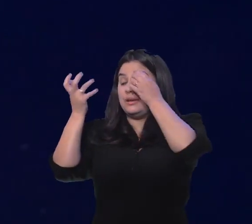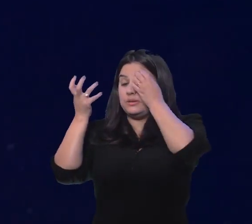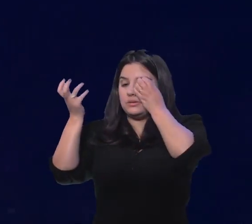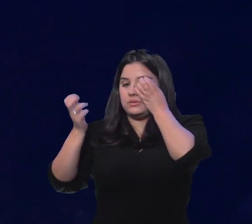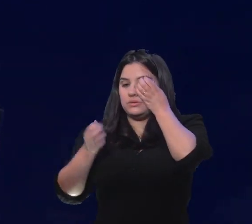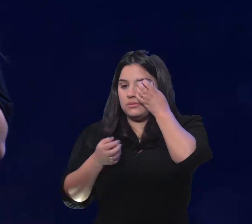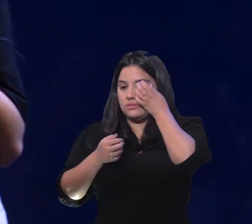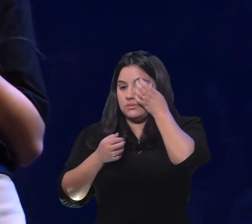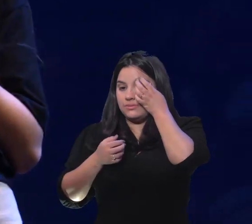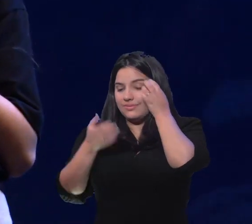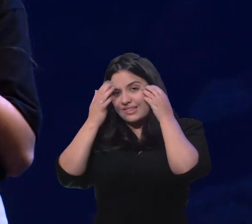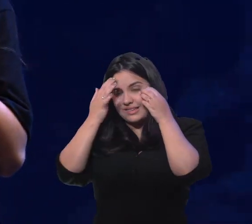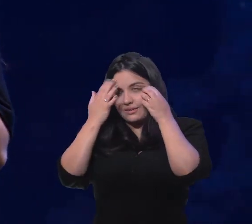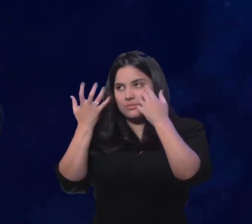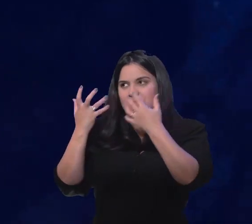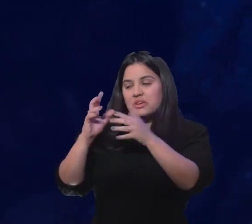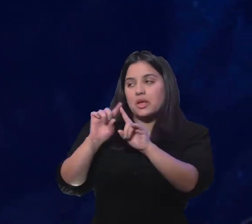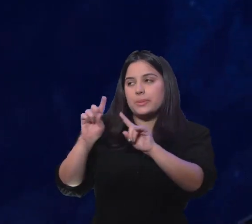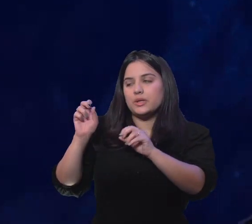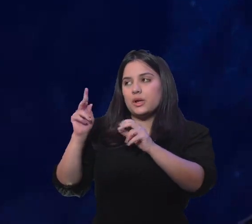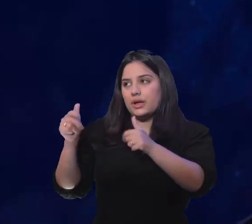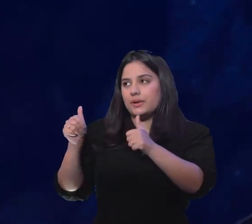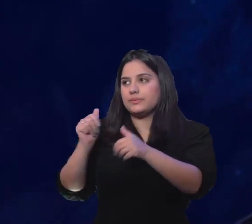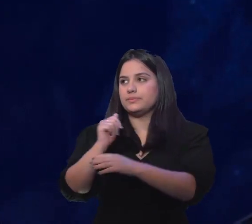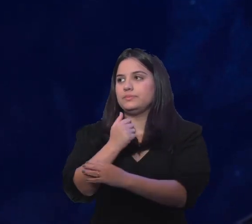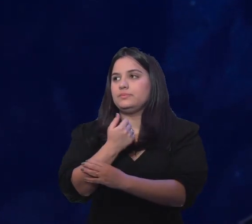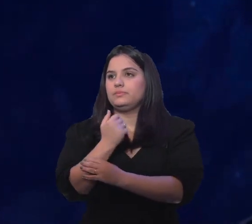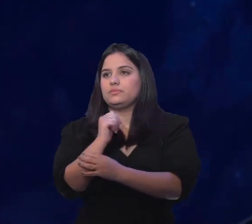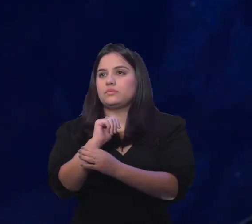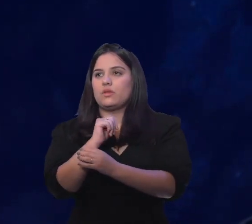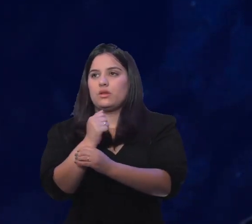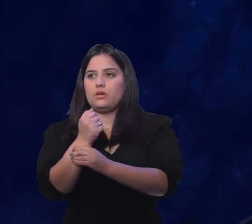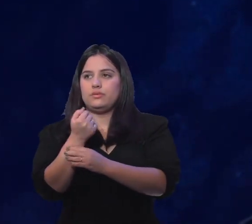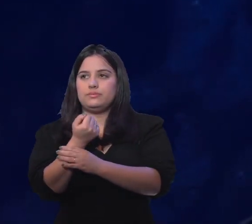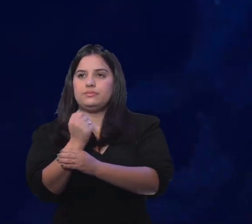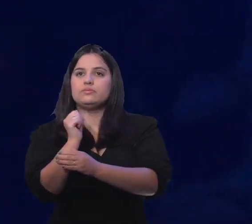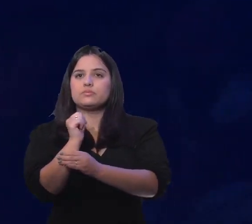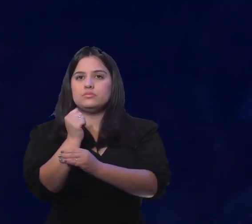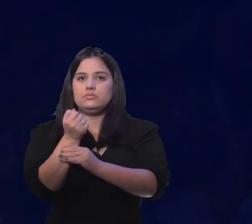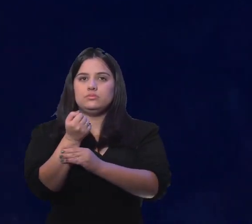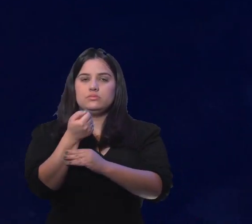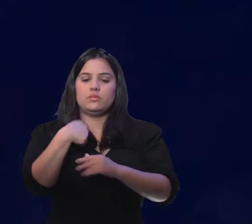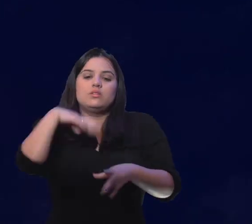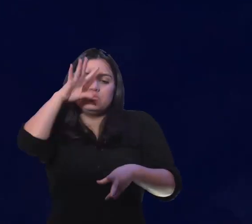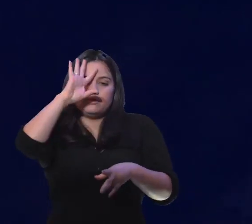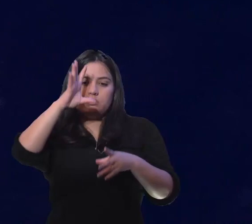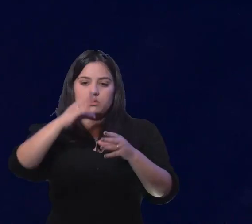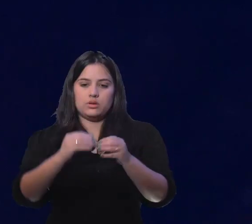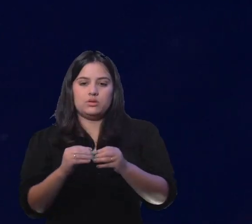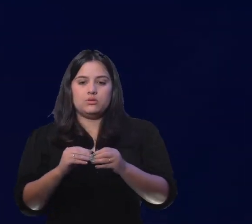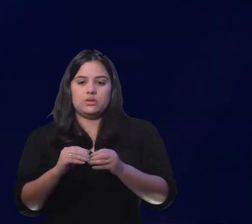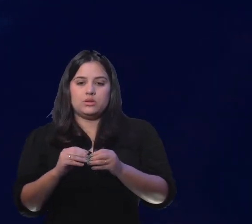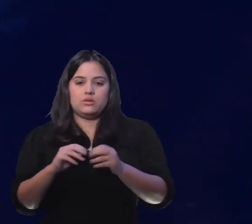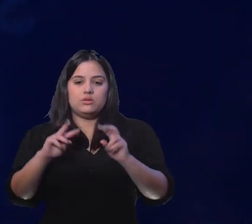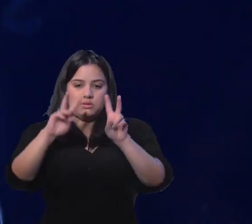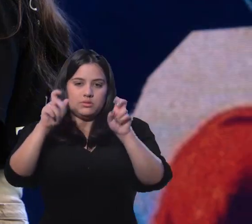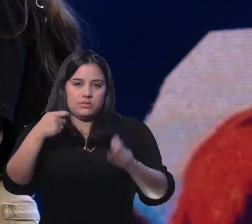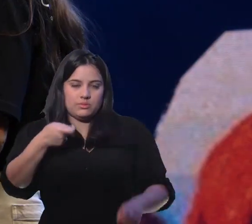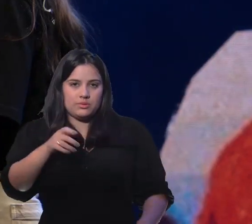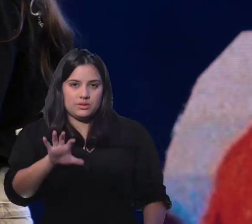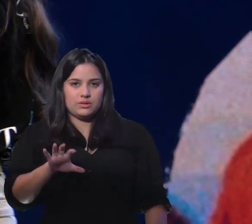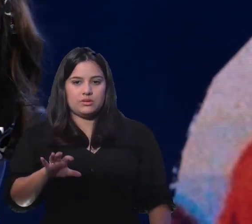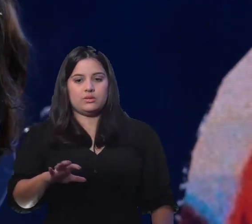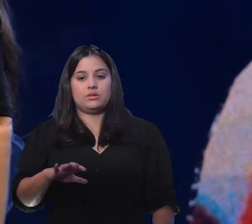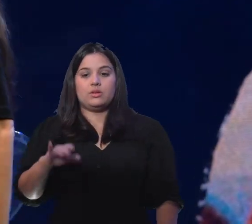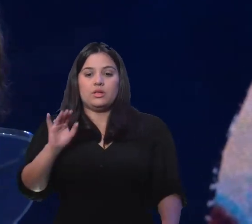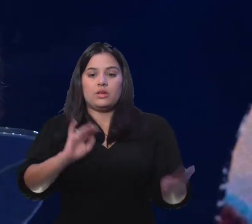dizer? Tipo, sabe assim, não quero muito ouvir. E aí eu entendi, Deus falando especificamente comigo sobre esse assunto. Que